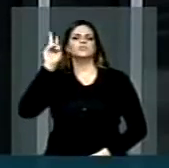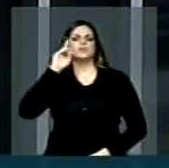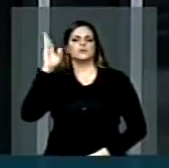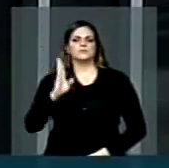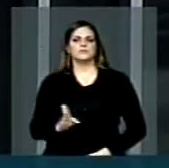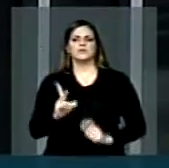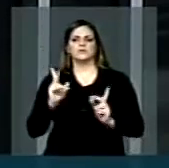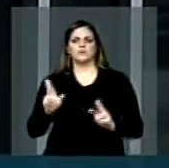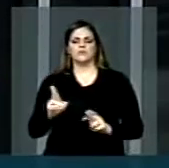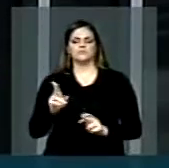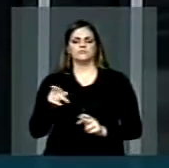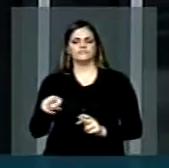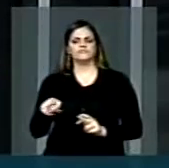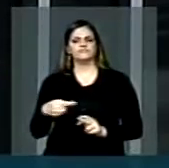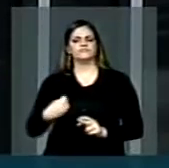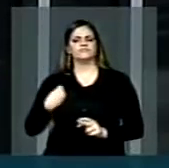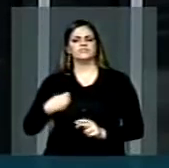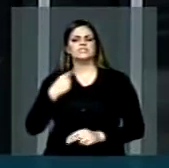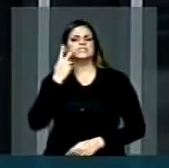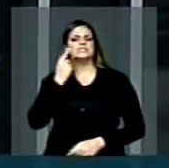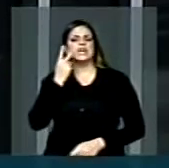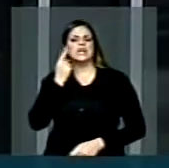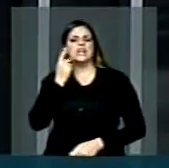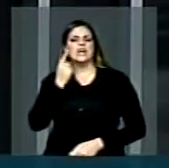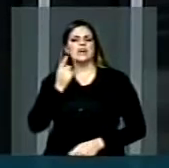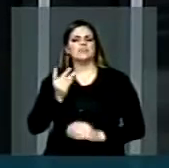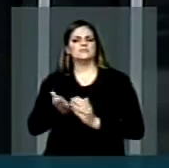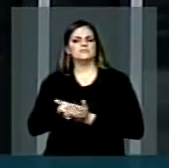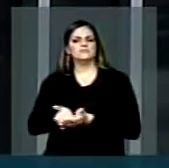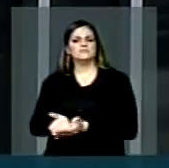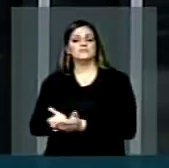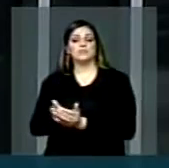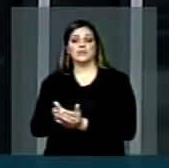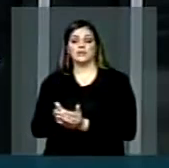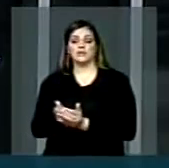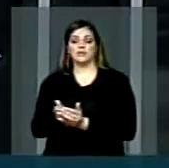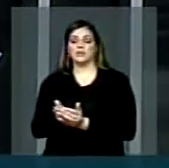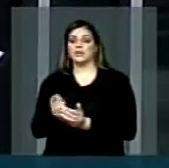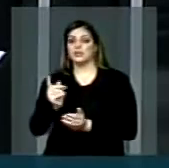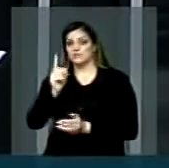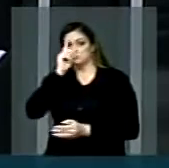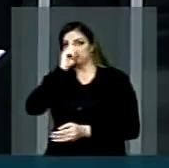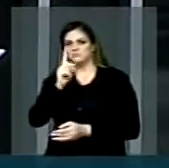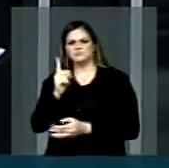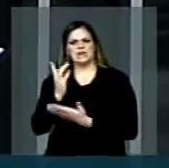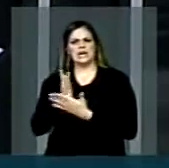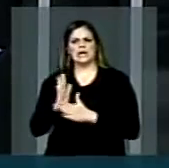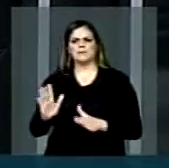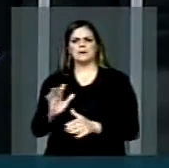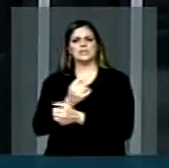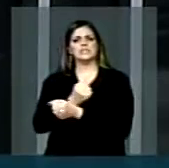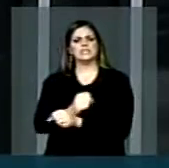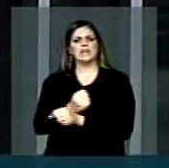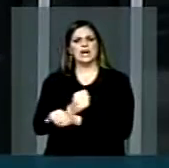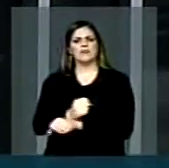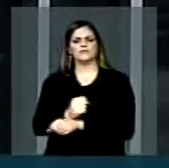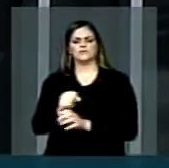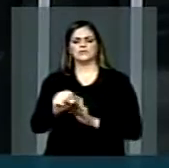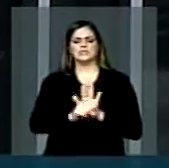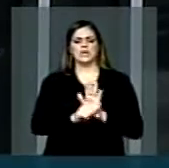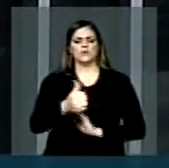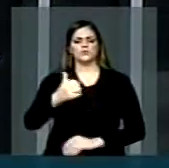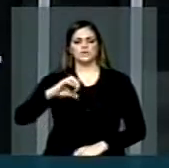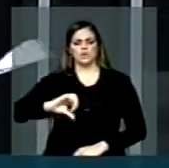jangadeiro cearense, que literalmente fechou o porto do Ceará ao tráfico interprovincial de escravos no século